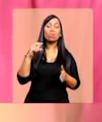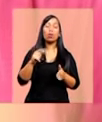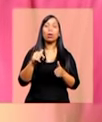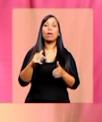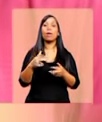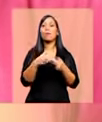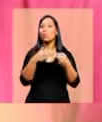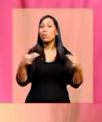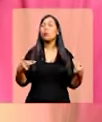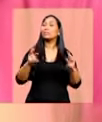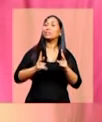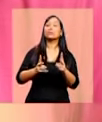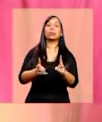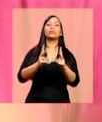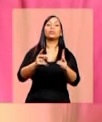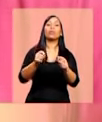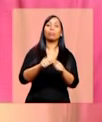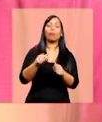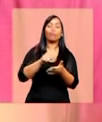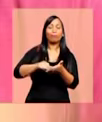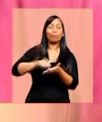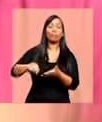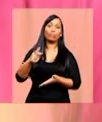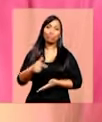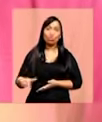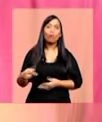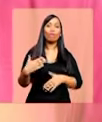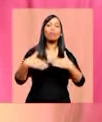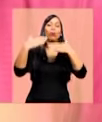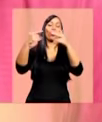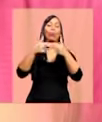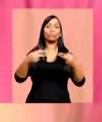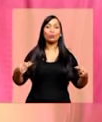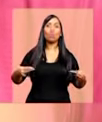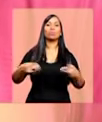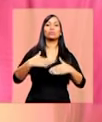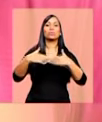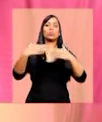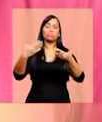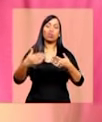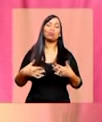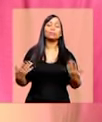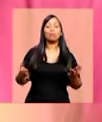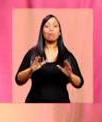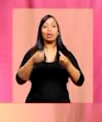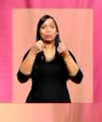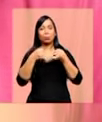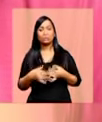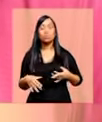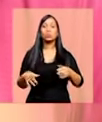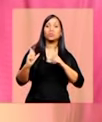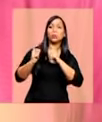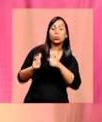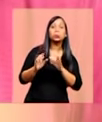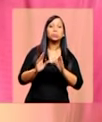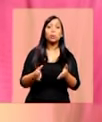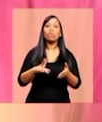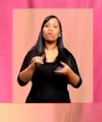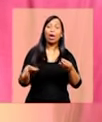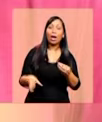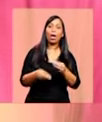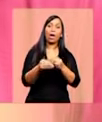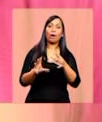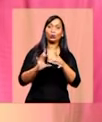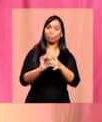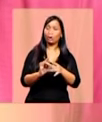ela é algo que está sempre sendo reescrito, né? A gente está sempre evoluindo nos padrões, nos processos, nas explicações, na tecnologia, e